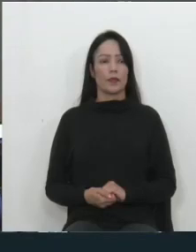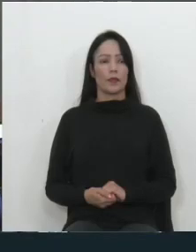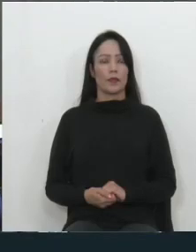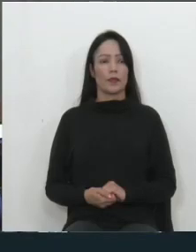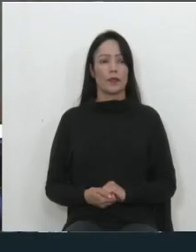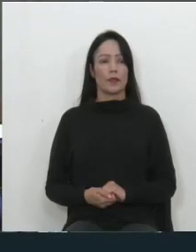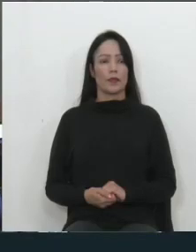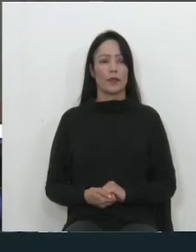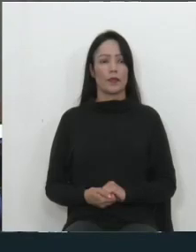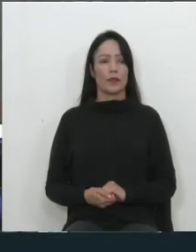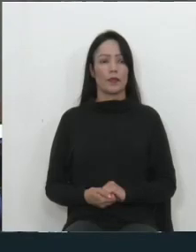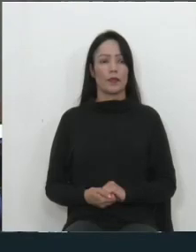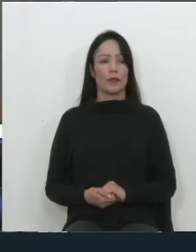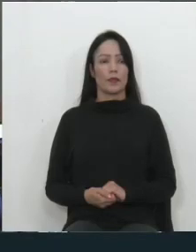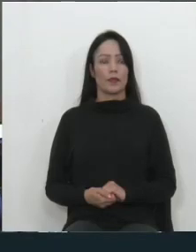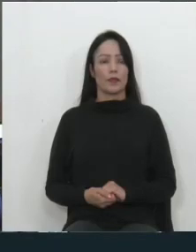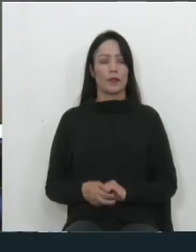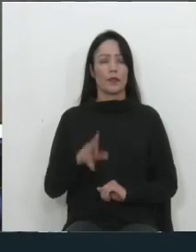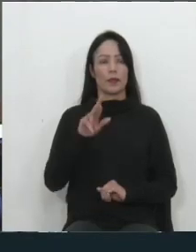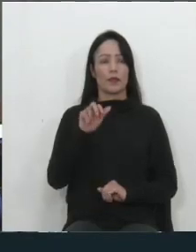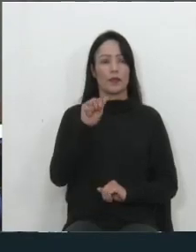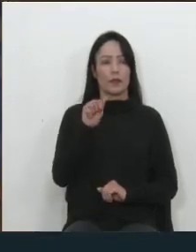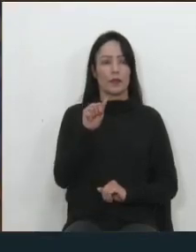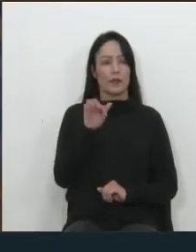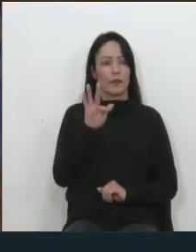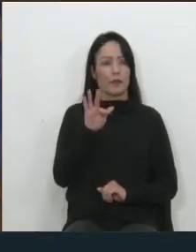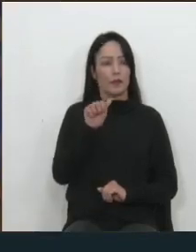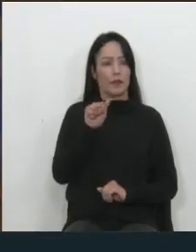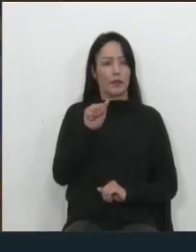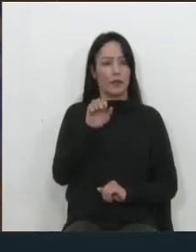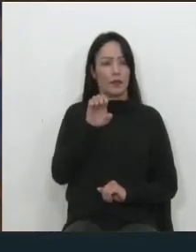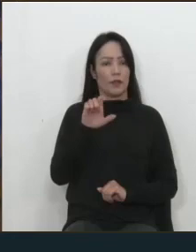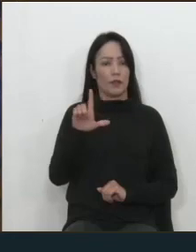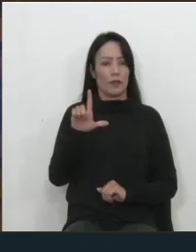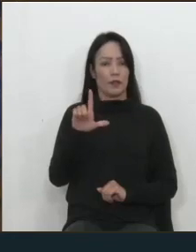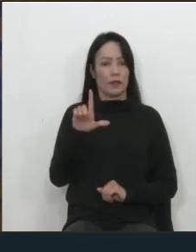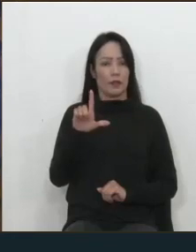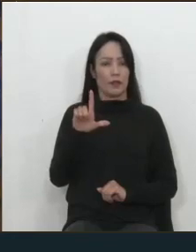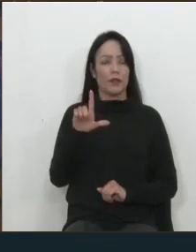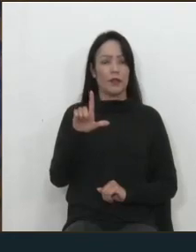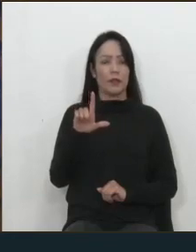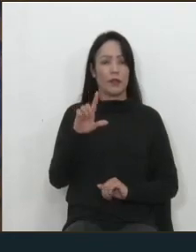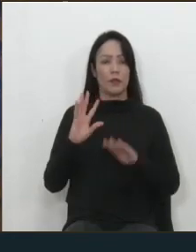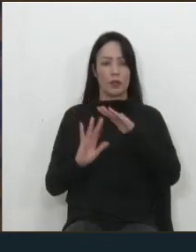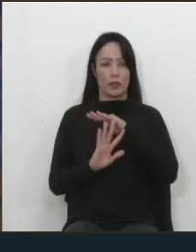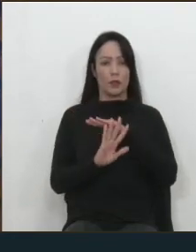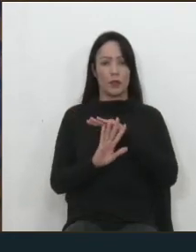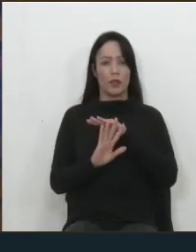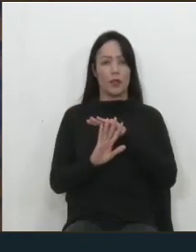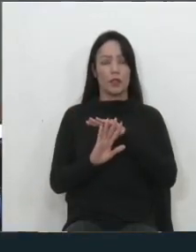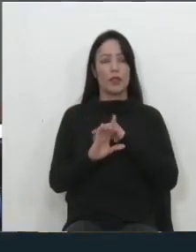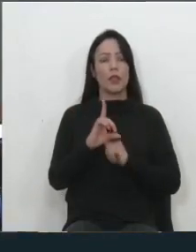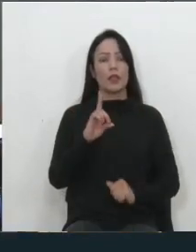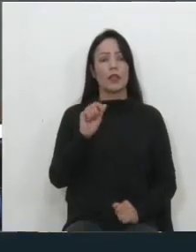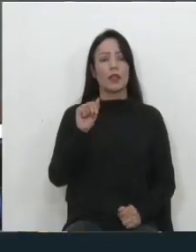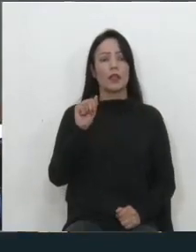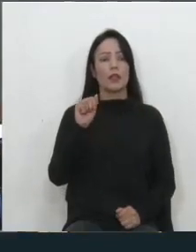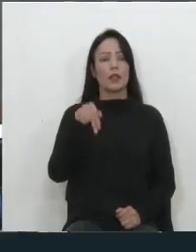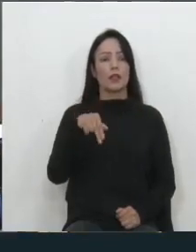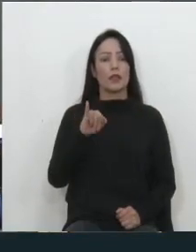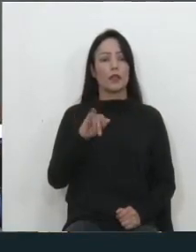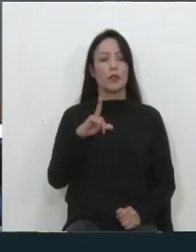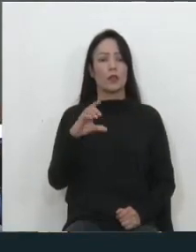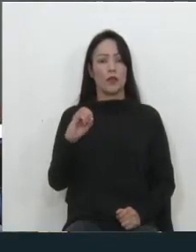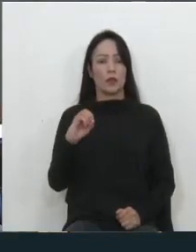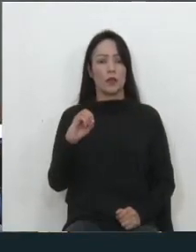Obrigado, presidente. Rafael Acosta está na dos imigrantes. E o Danilo Gomes pela está... Ordem, presidente. Está, o Danilo Gomes pela está